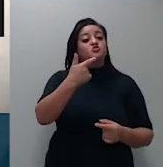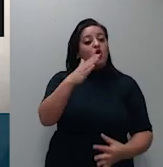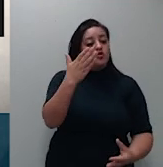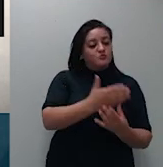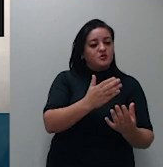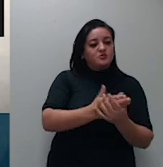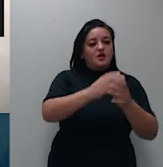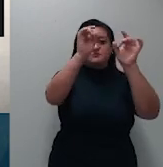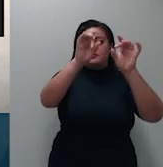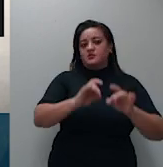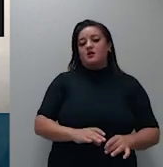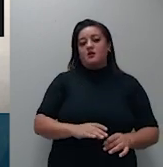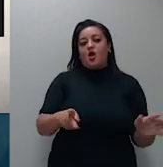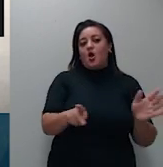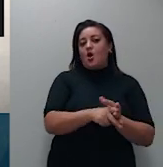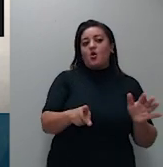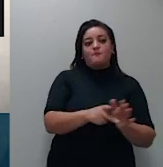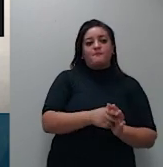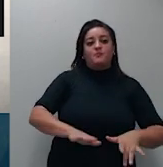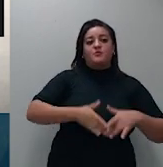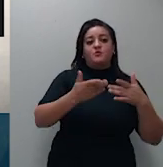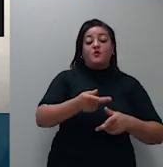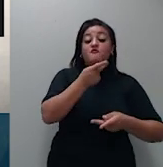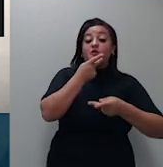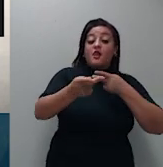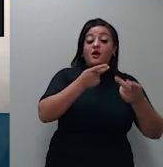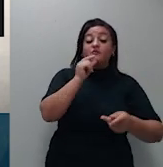próprio promovente dizia